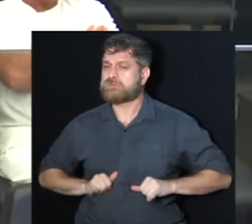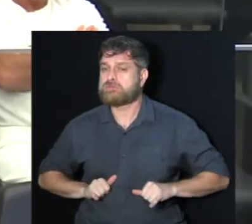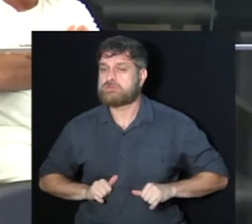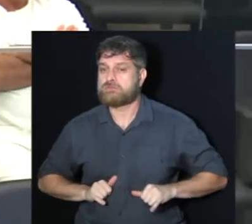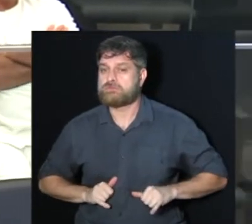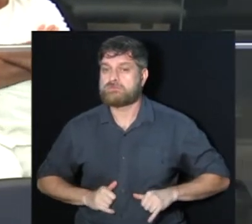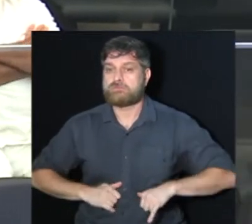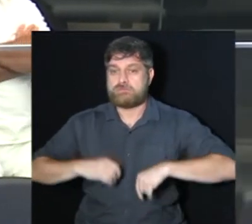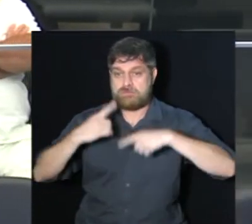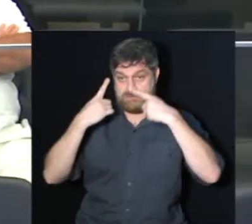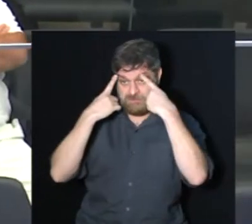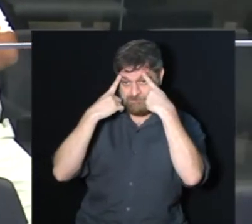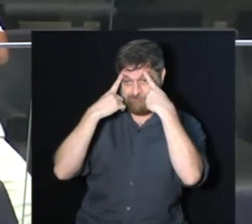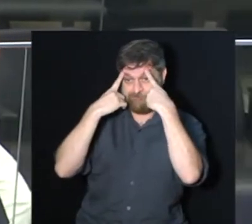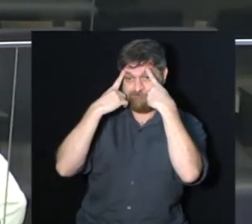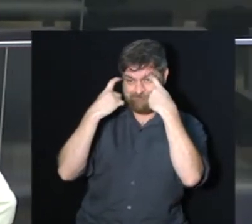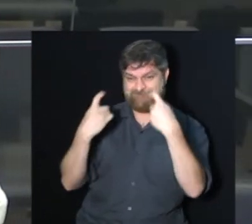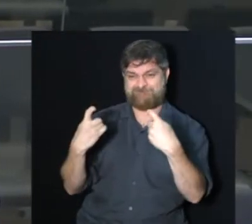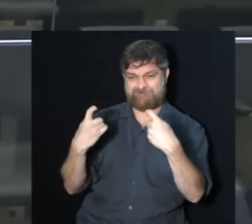violência